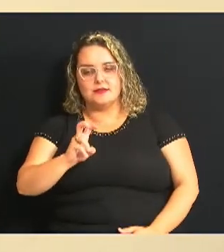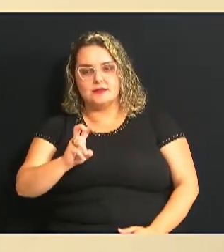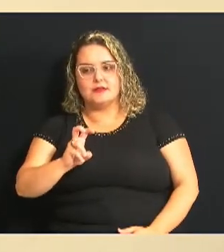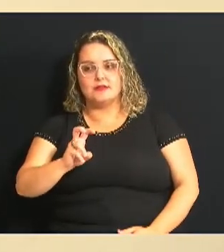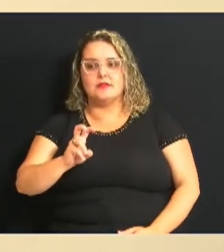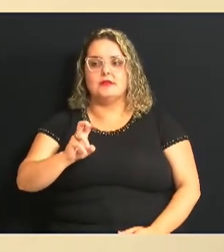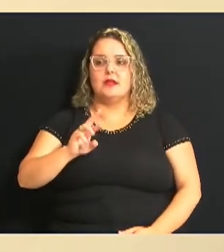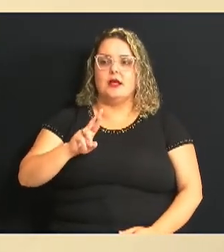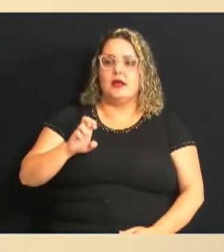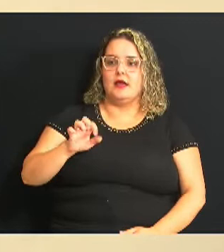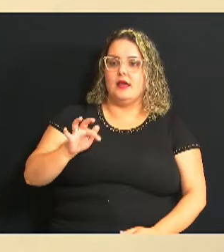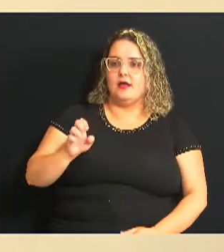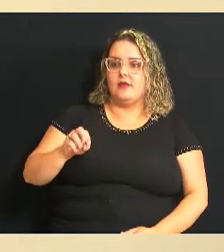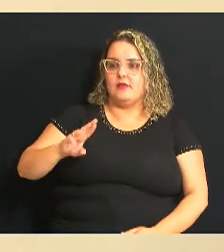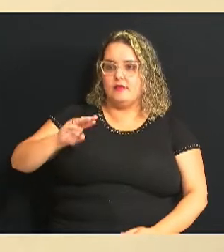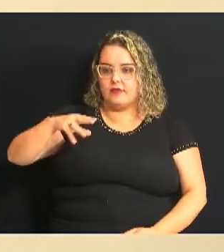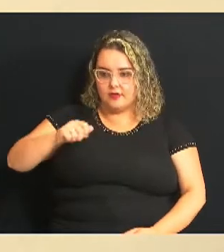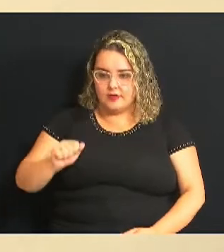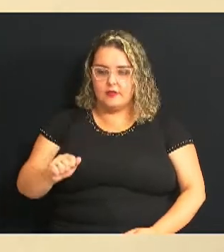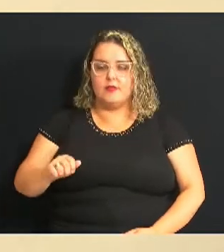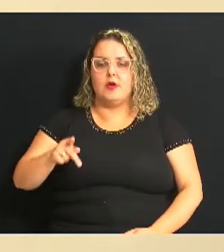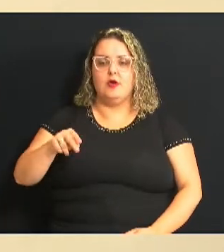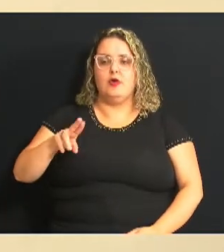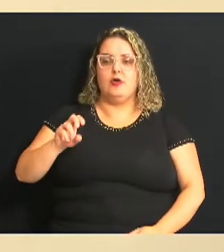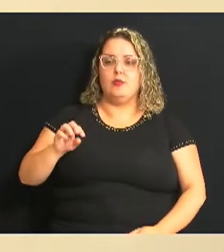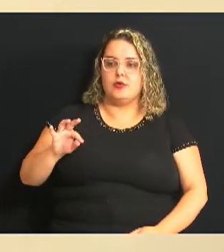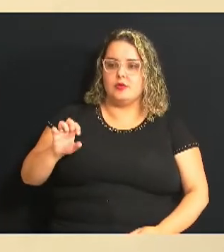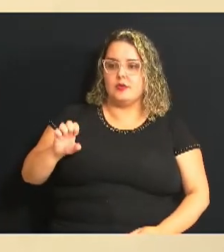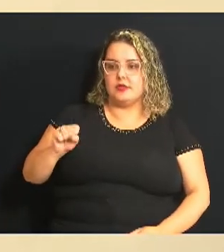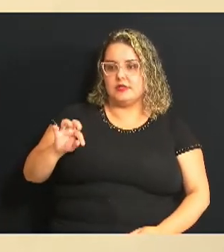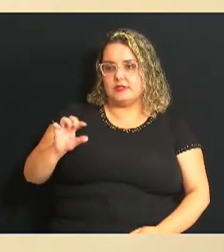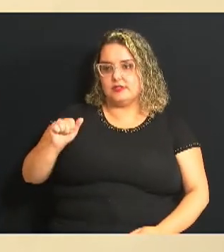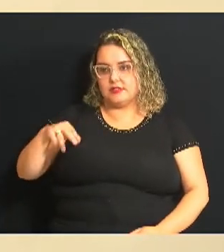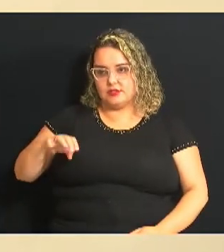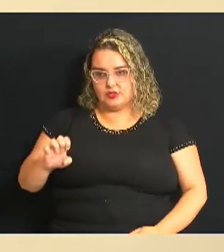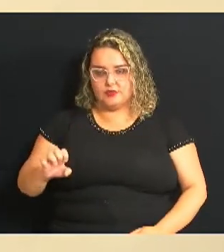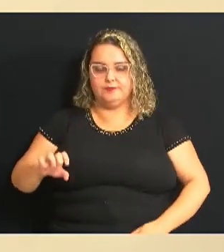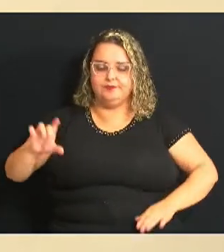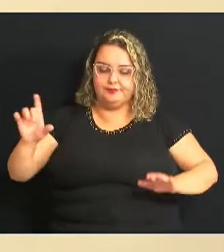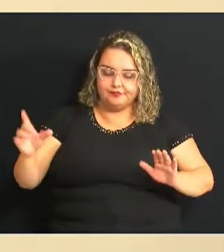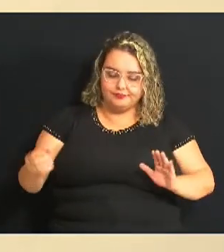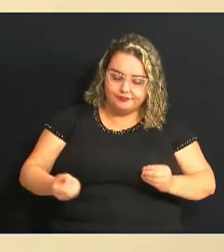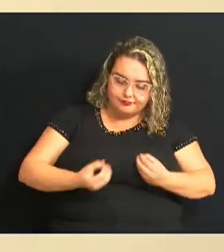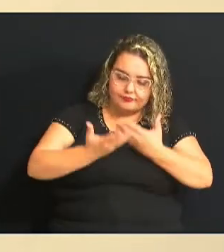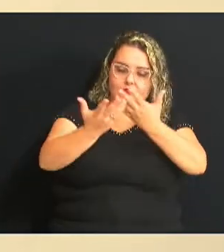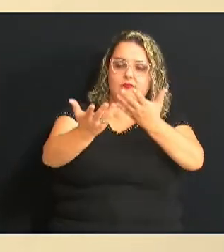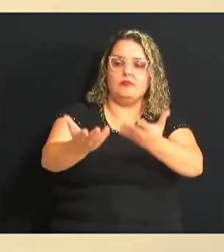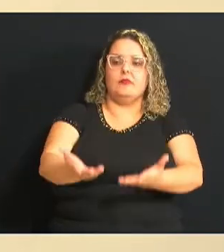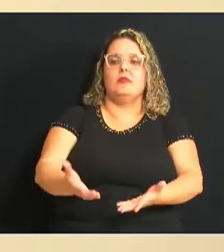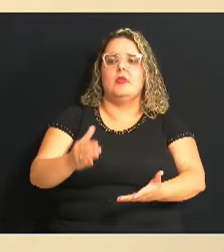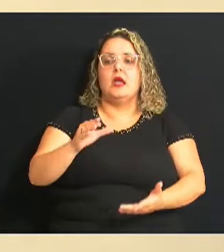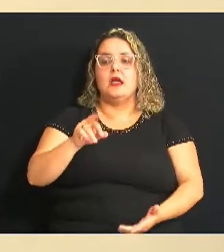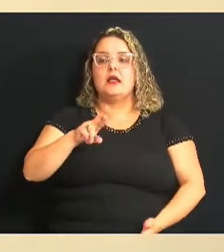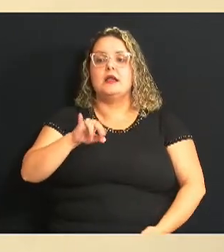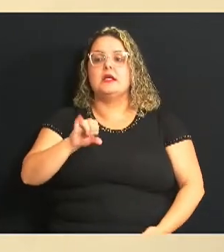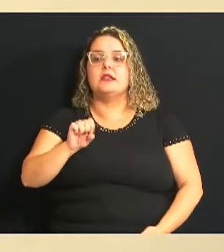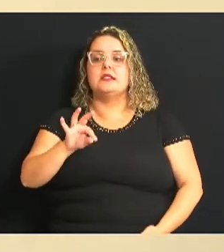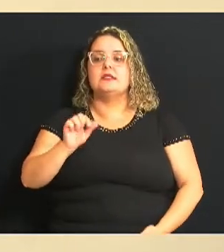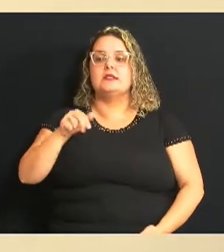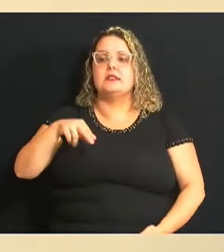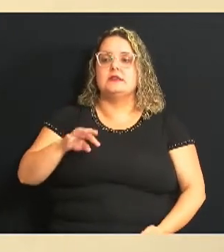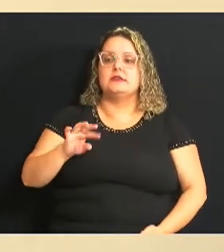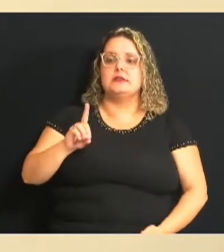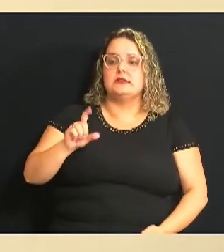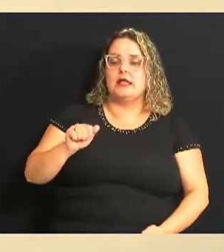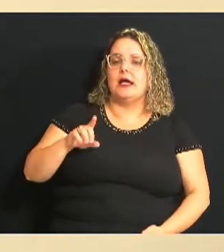Reforma Protestante e o seu legado eterno para a própria cristandade, para o mundo e